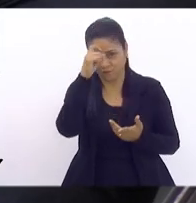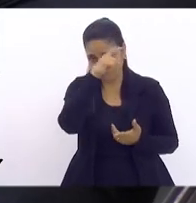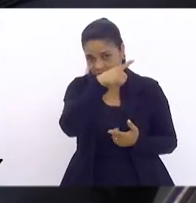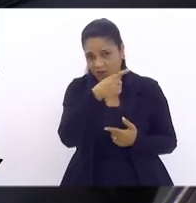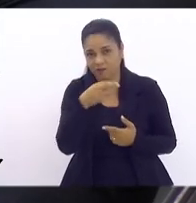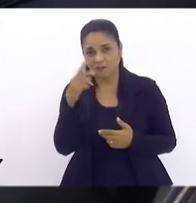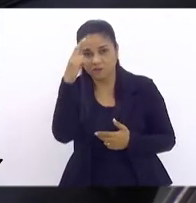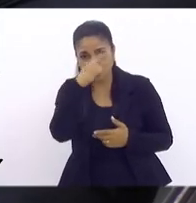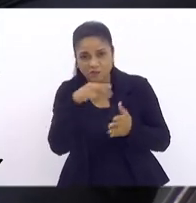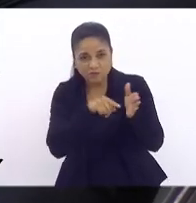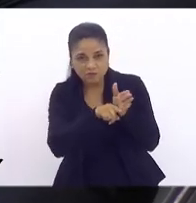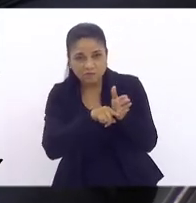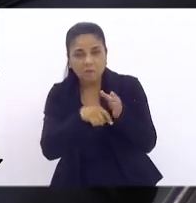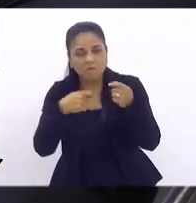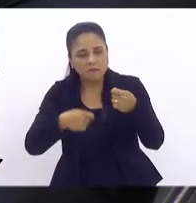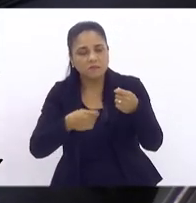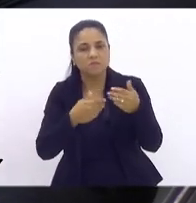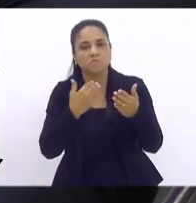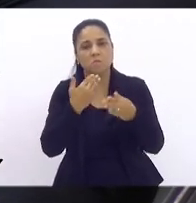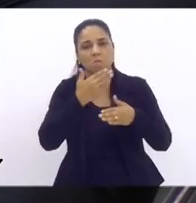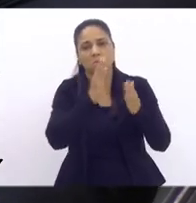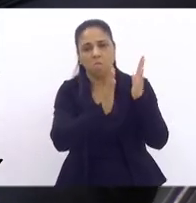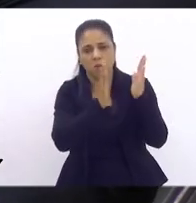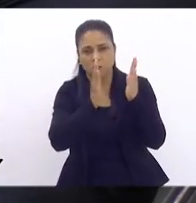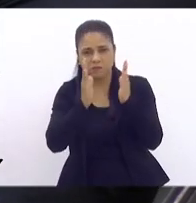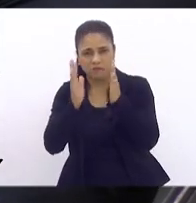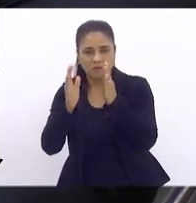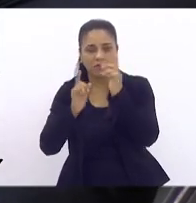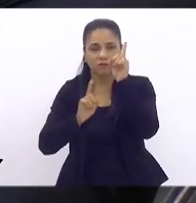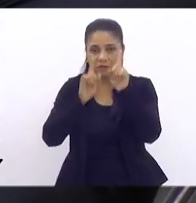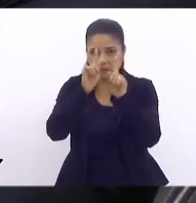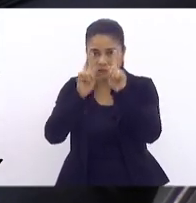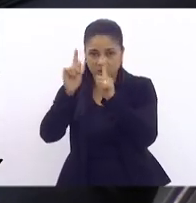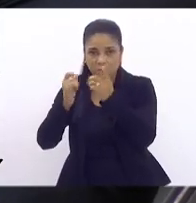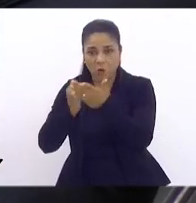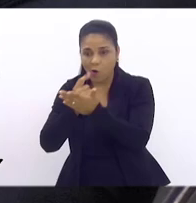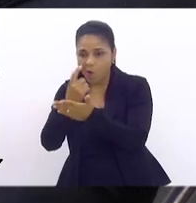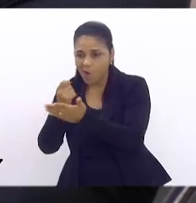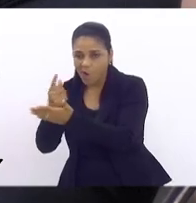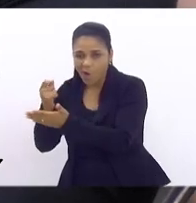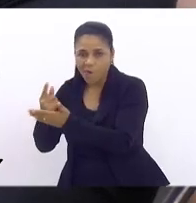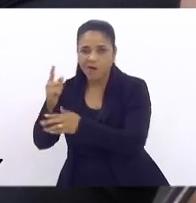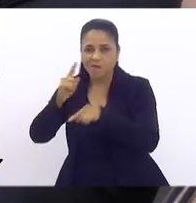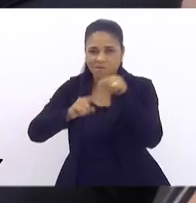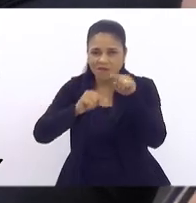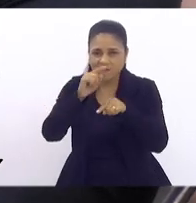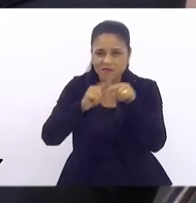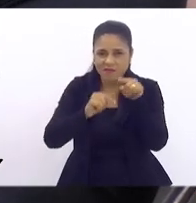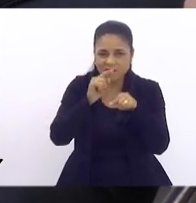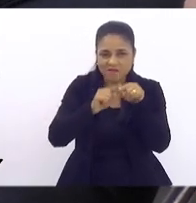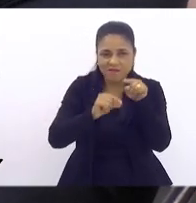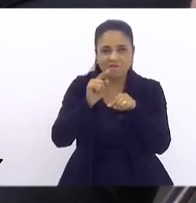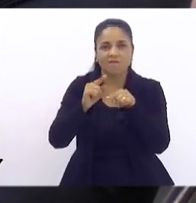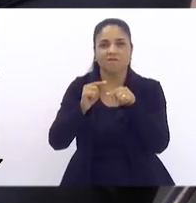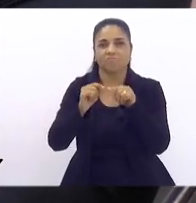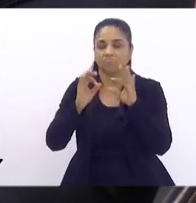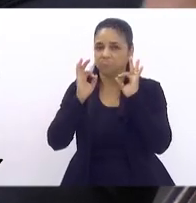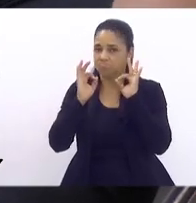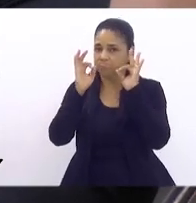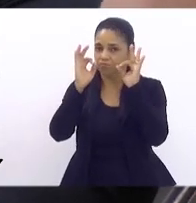passar por um processo licitatório para comprar equipamentos de ponta capazes de